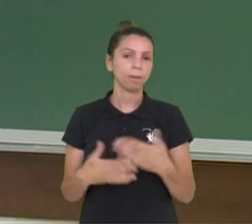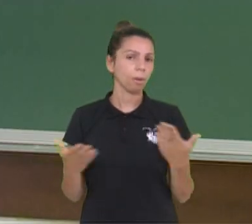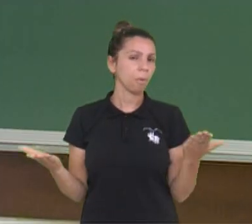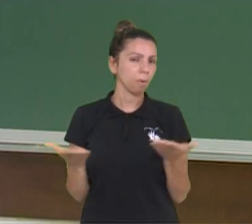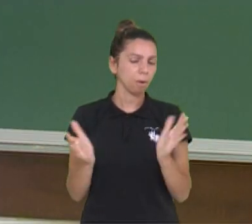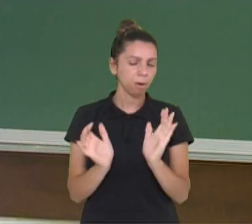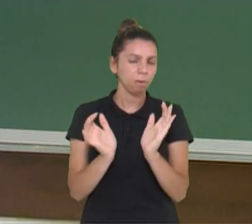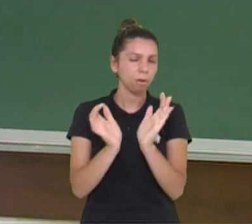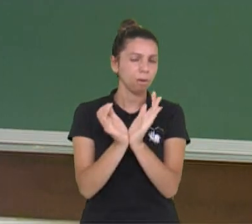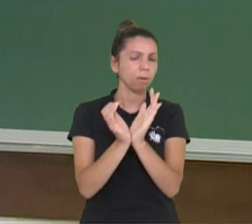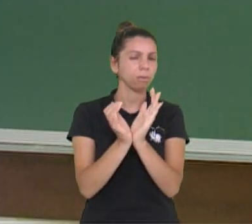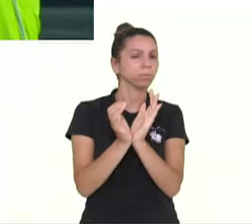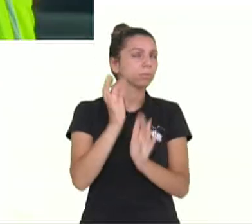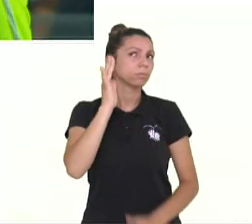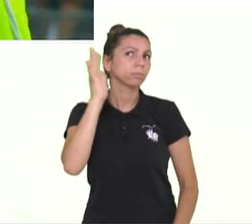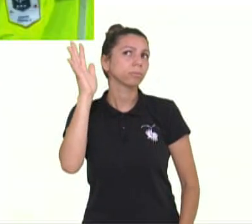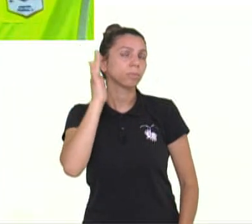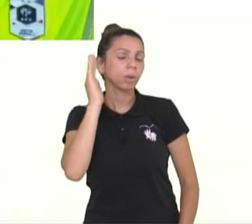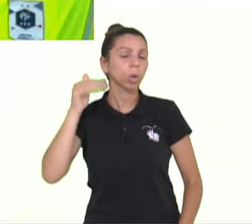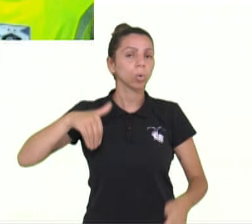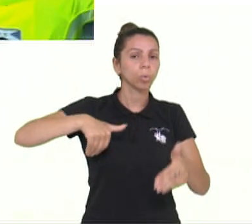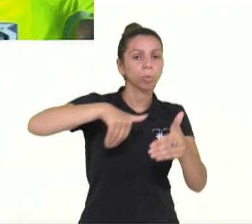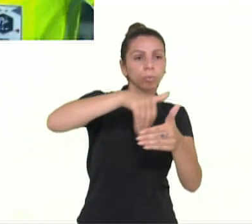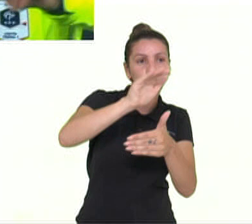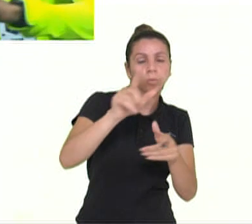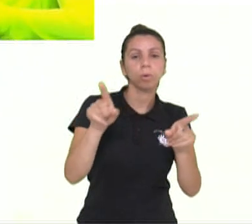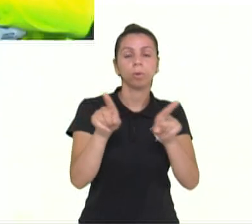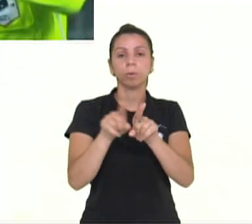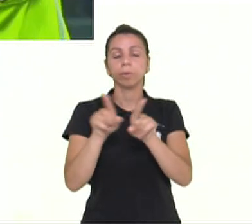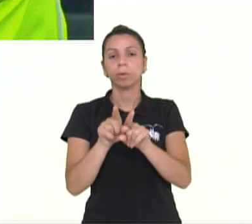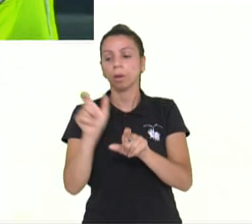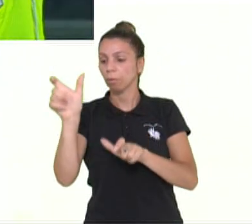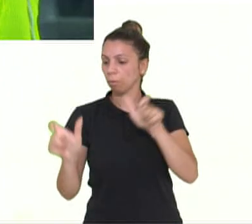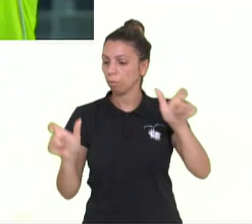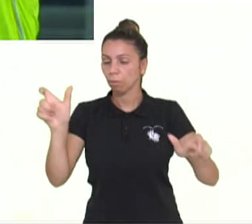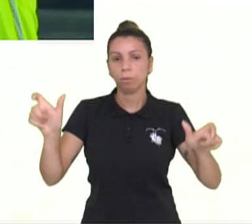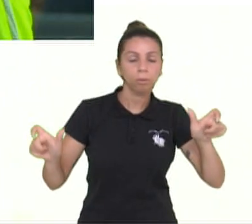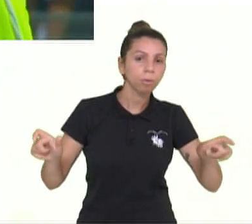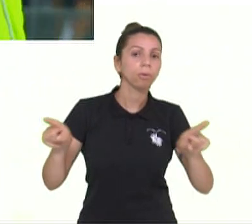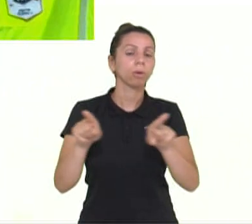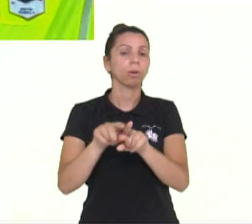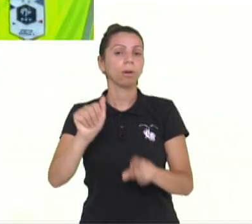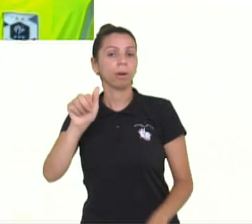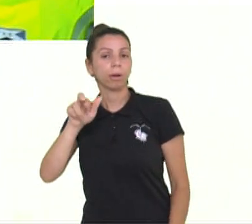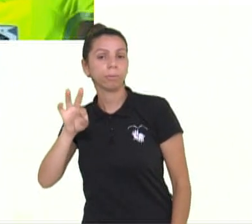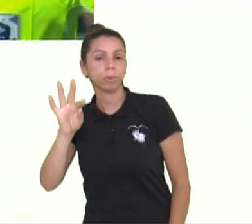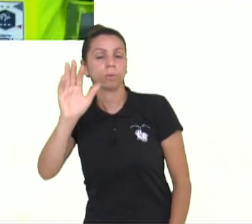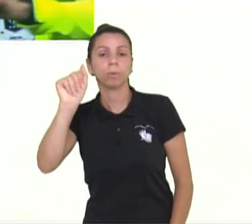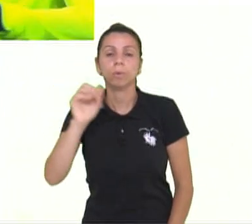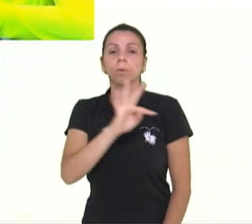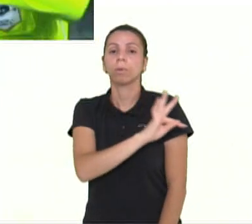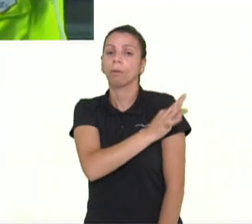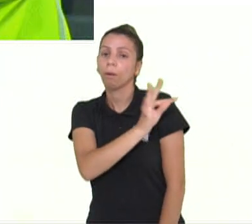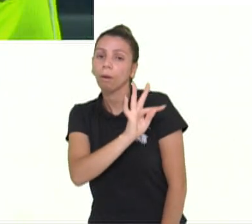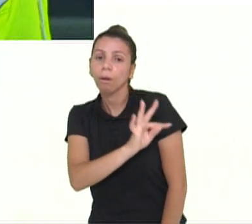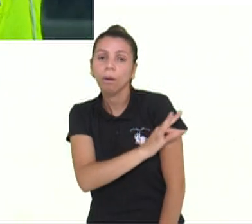partida de futebol. Temos jogadores titulares em várias posições, árbitros,